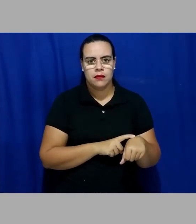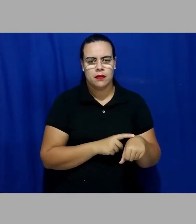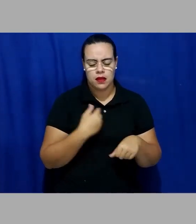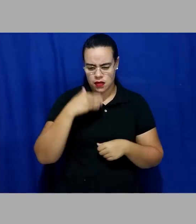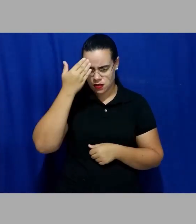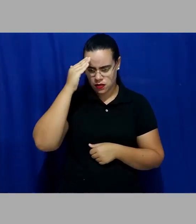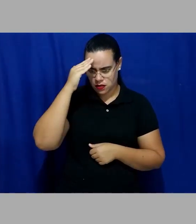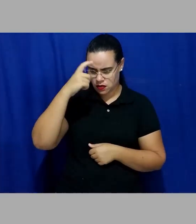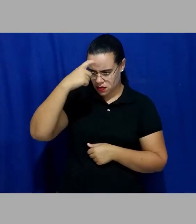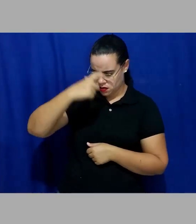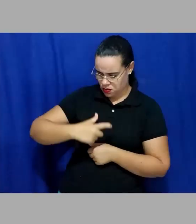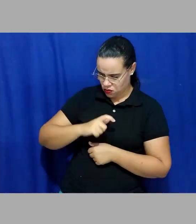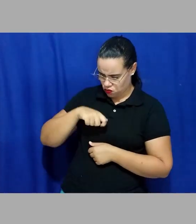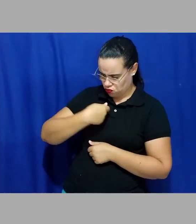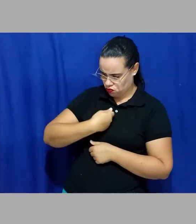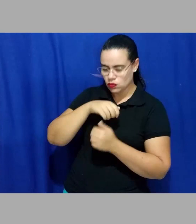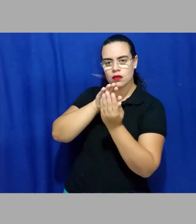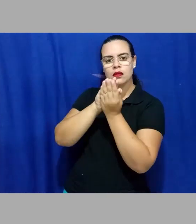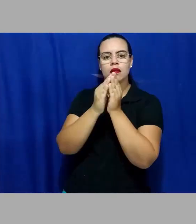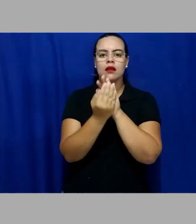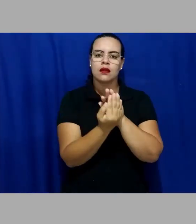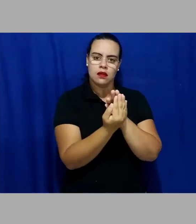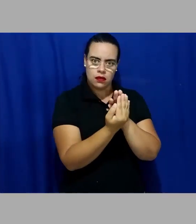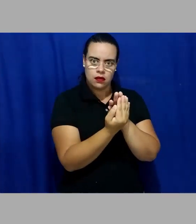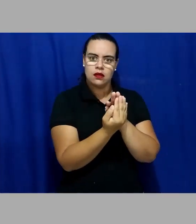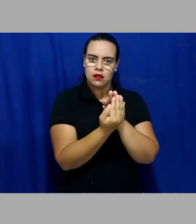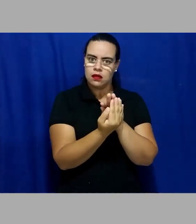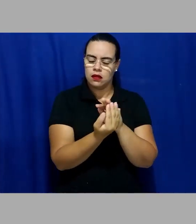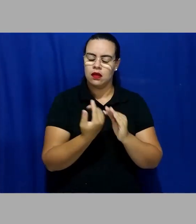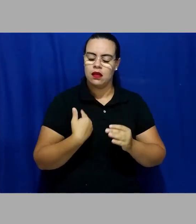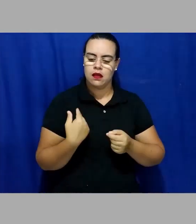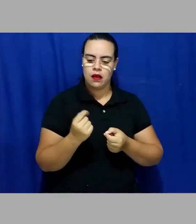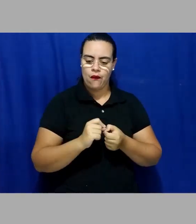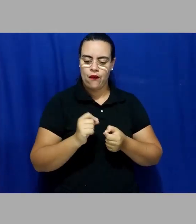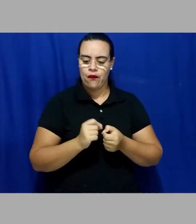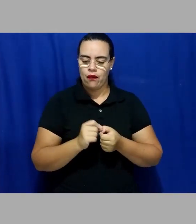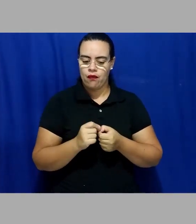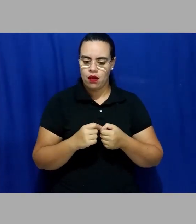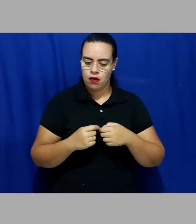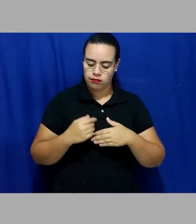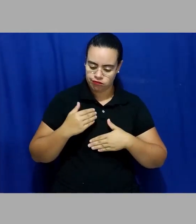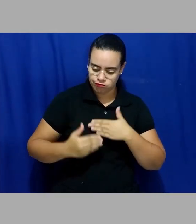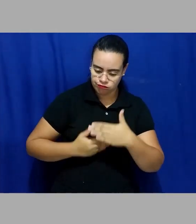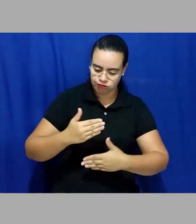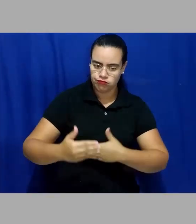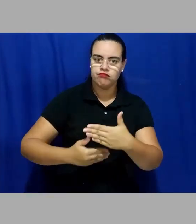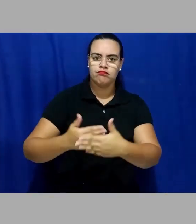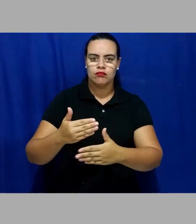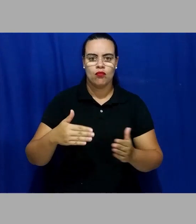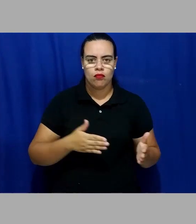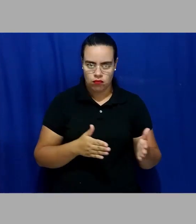Então, eu demorei muito tempo para me entender como transexual. Então, eu